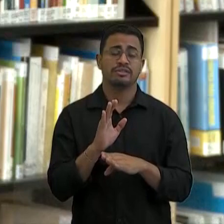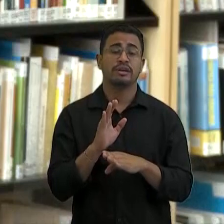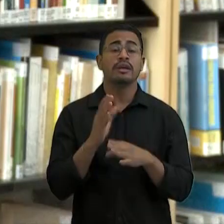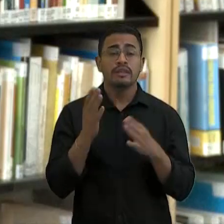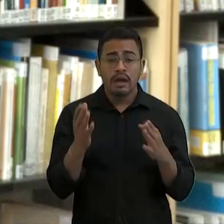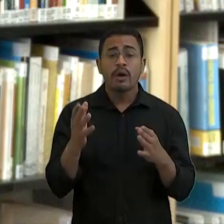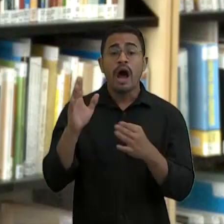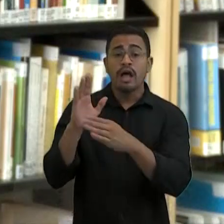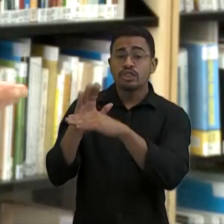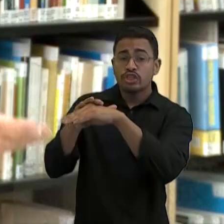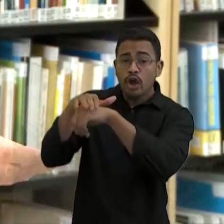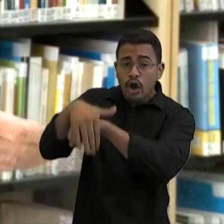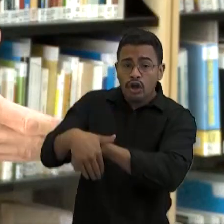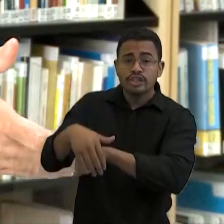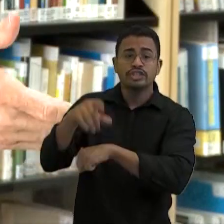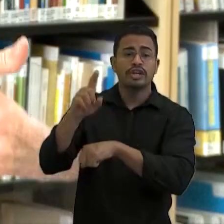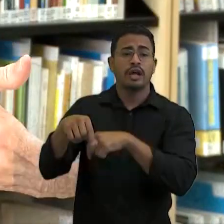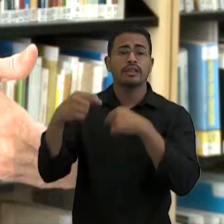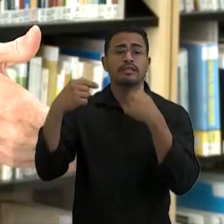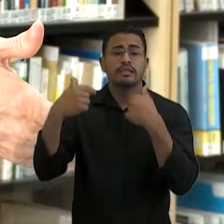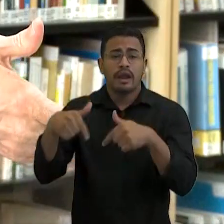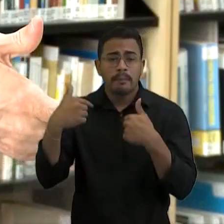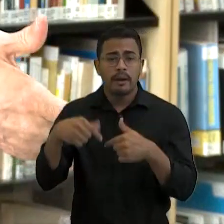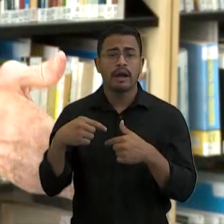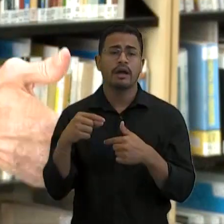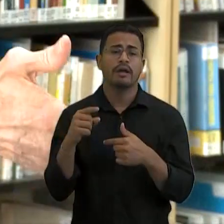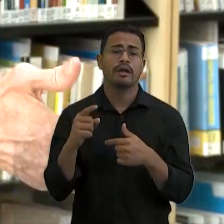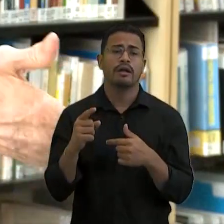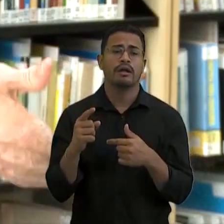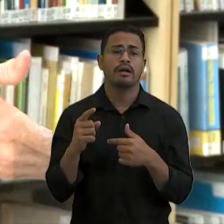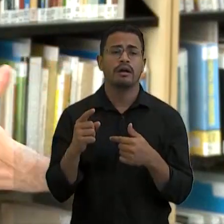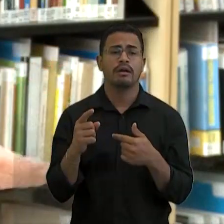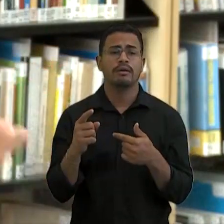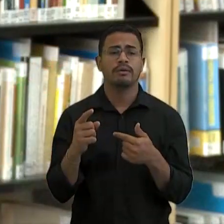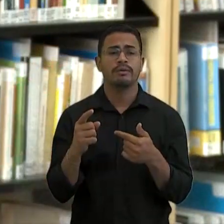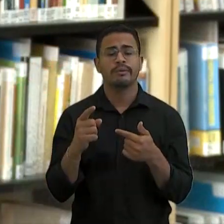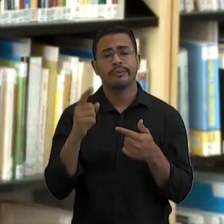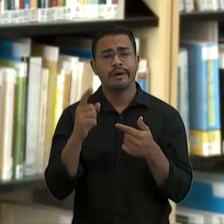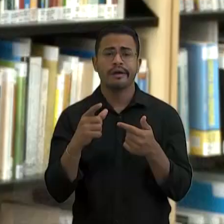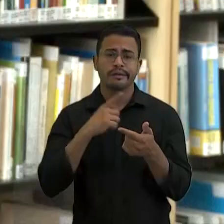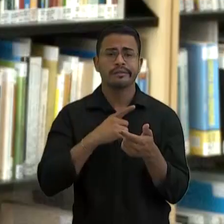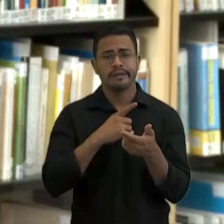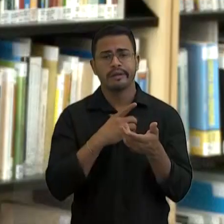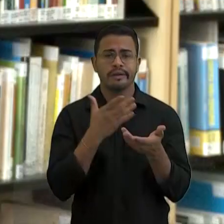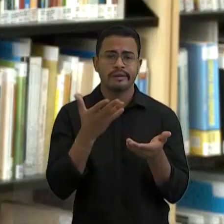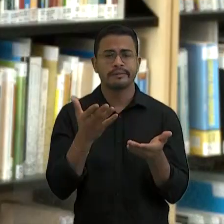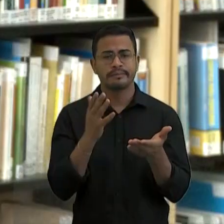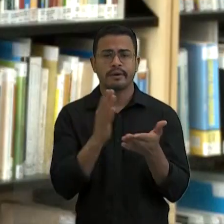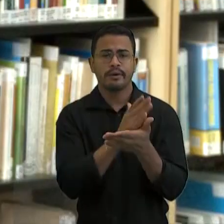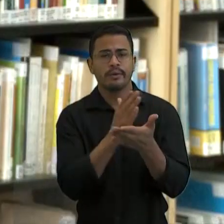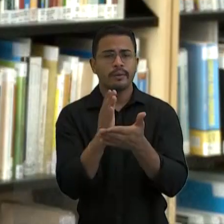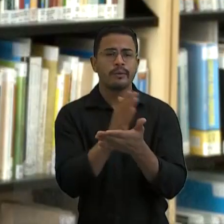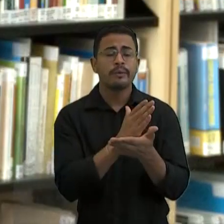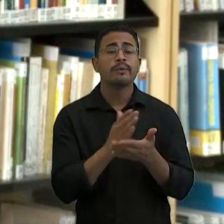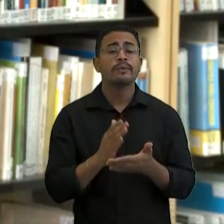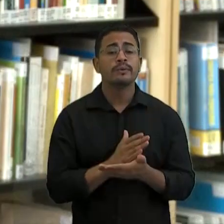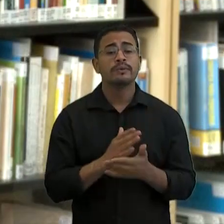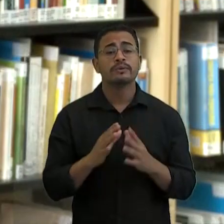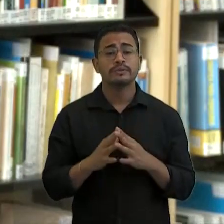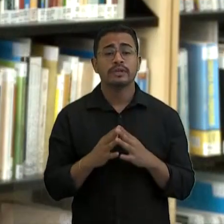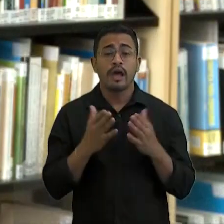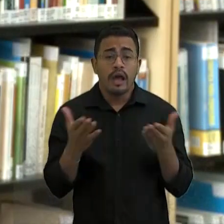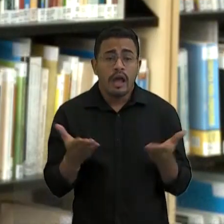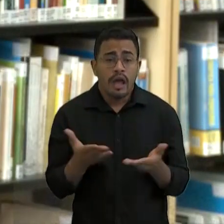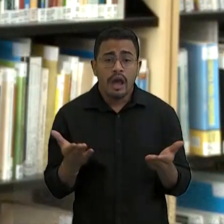da noite são os cantos que estão aí e que agora,